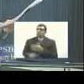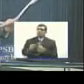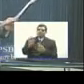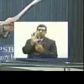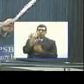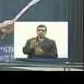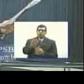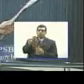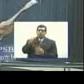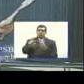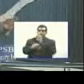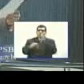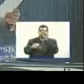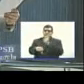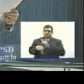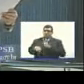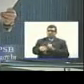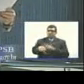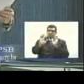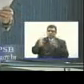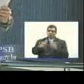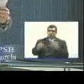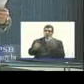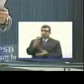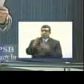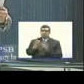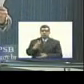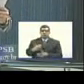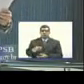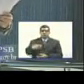ter gasto 50% do tempo já gastou